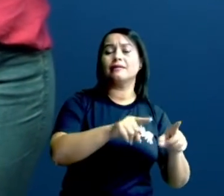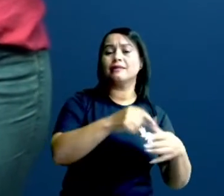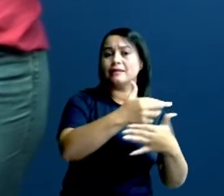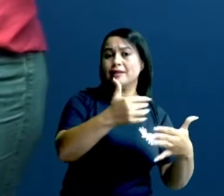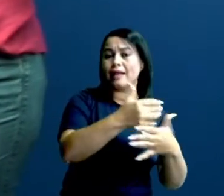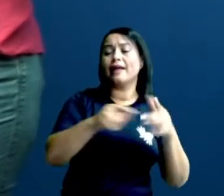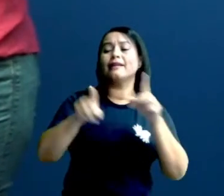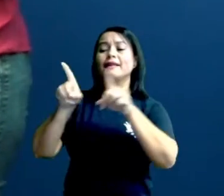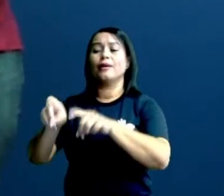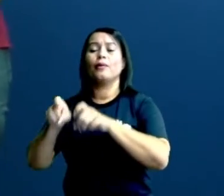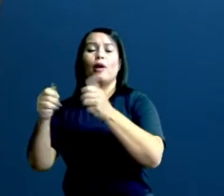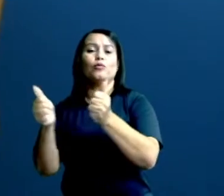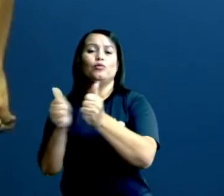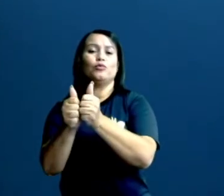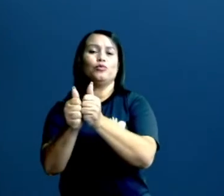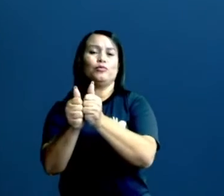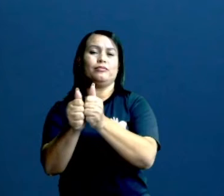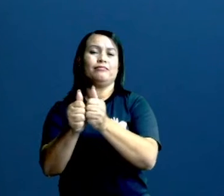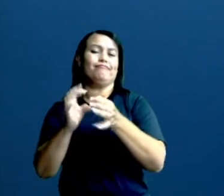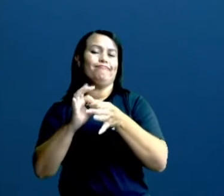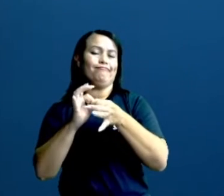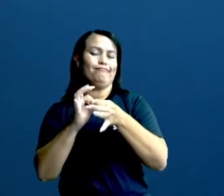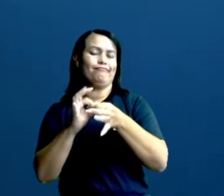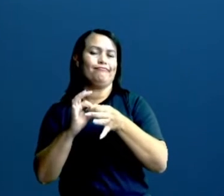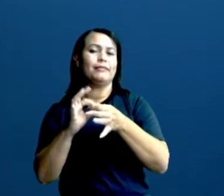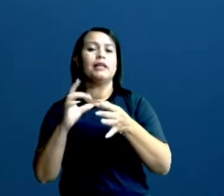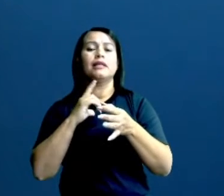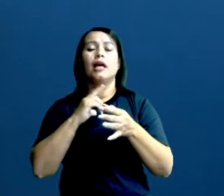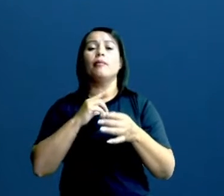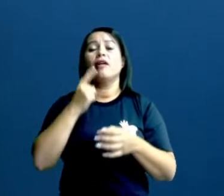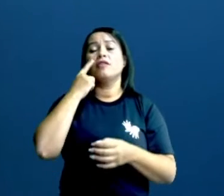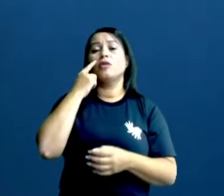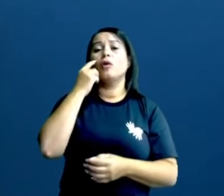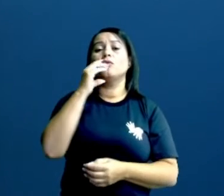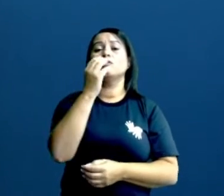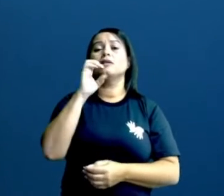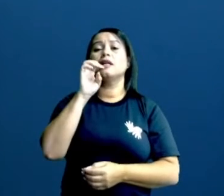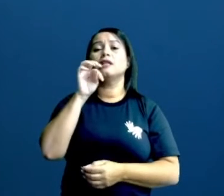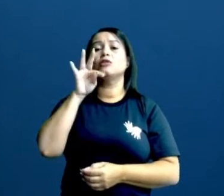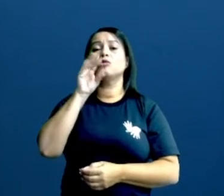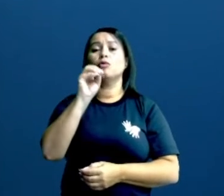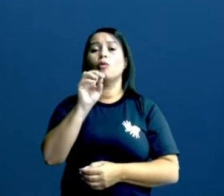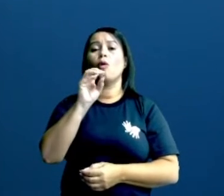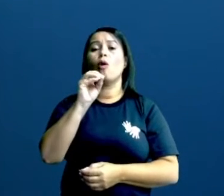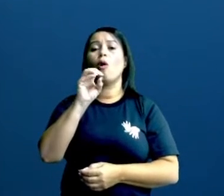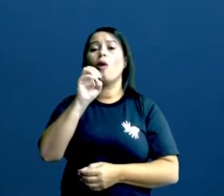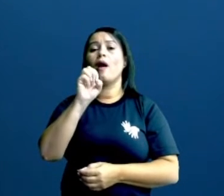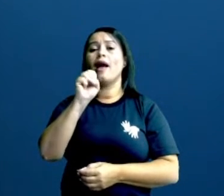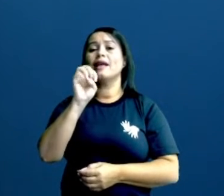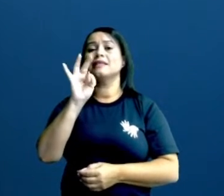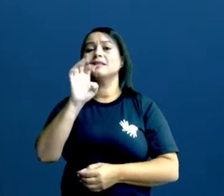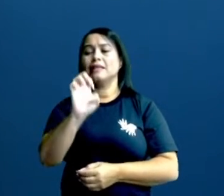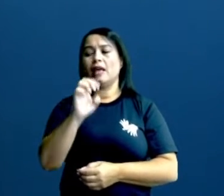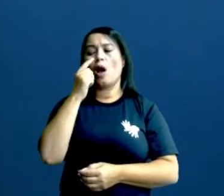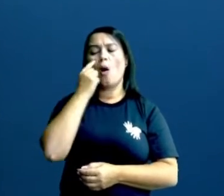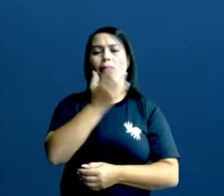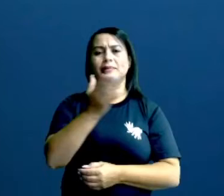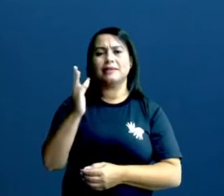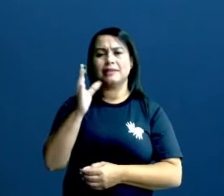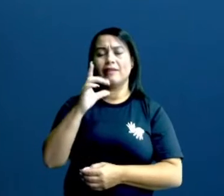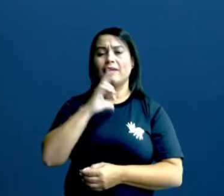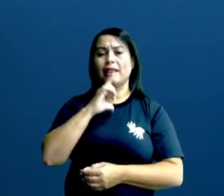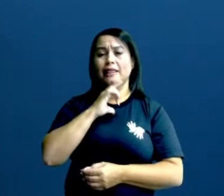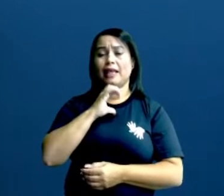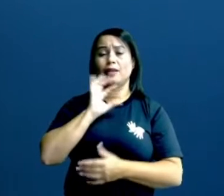complementam, ok? Já quando a gente vem para o centro-oeste, ó, é essa região aqui central